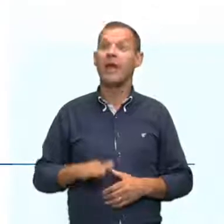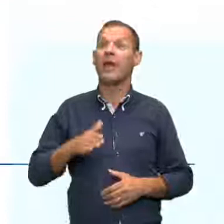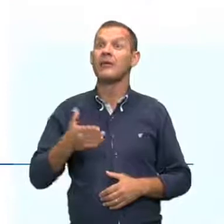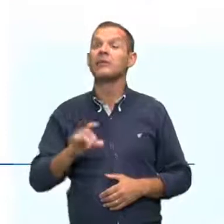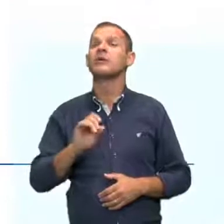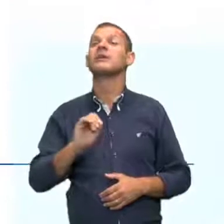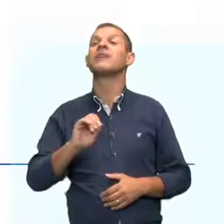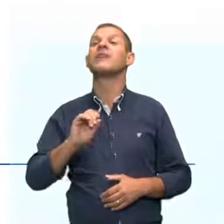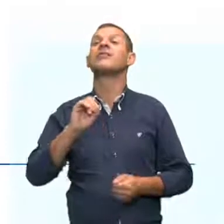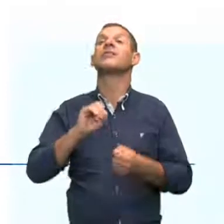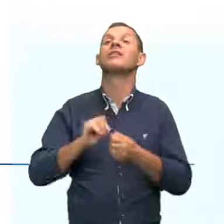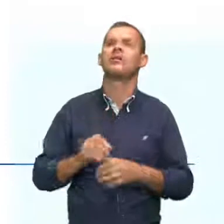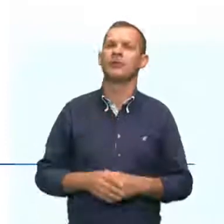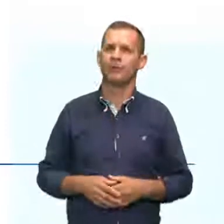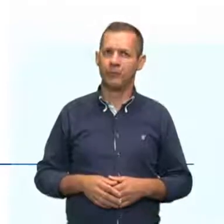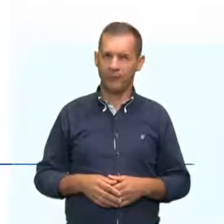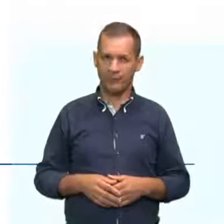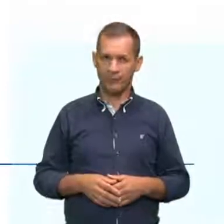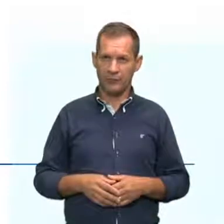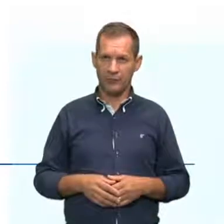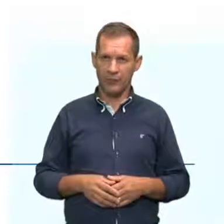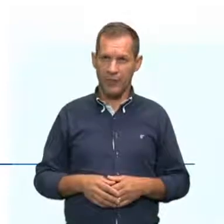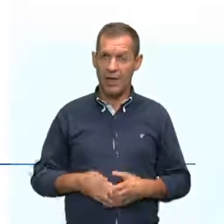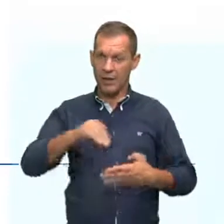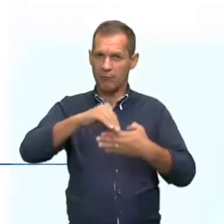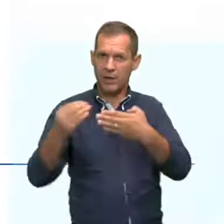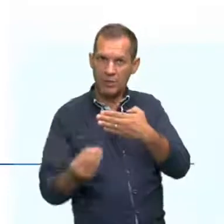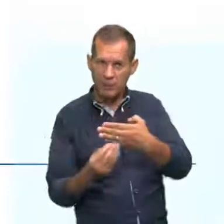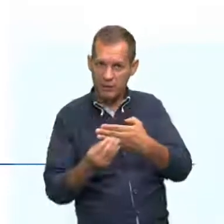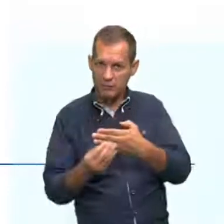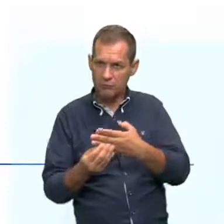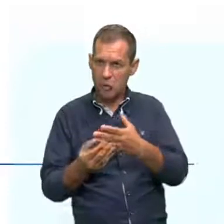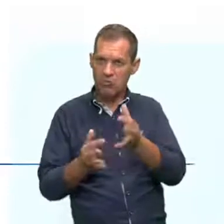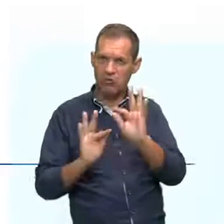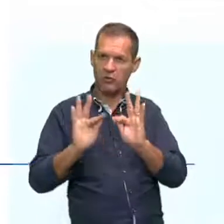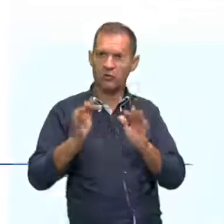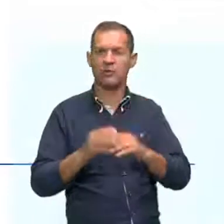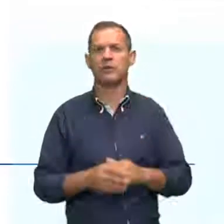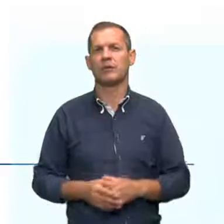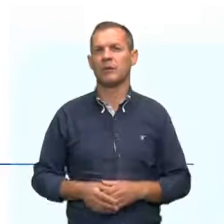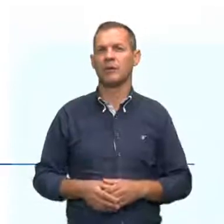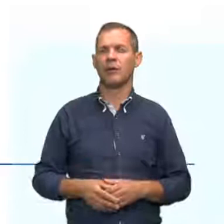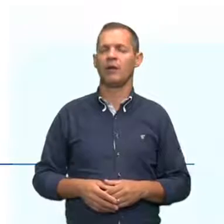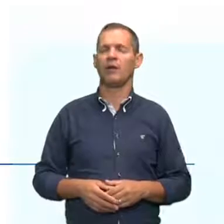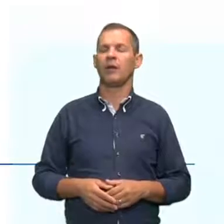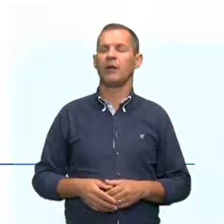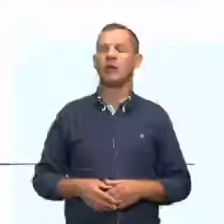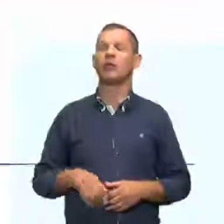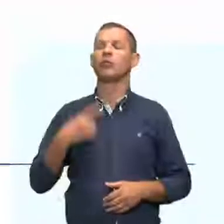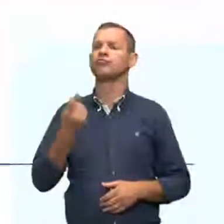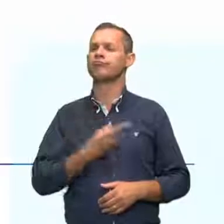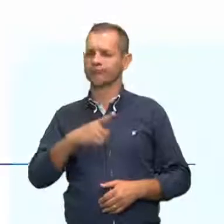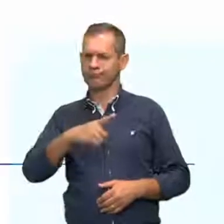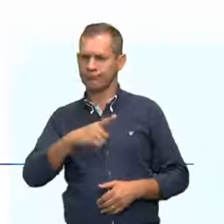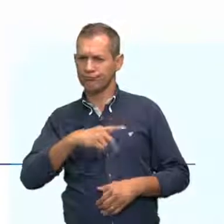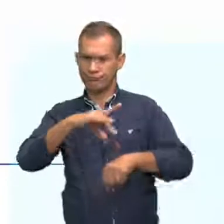Então, o que vai ser feito? Para a implementação física. E quando a gente fala de segurança, isso